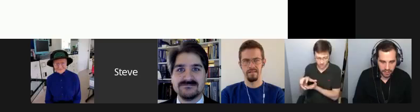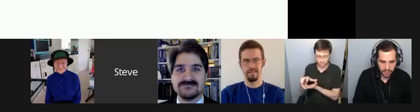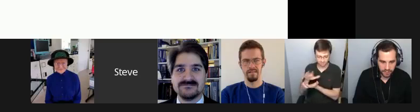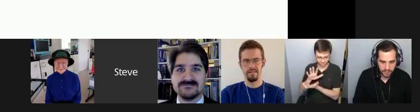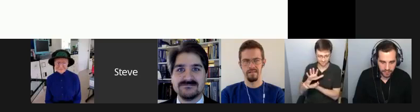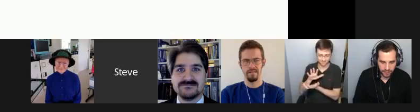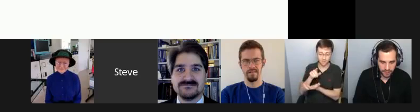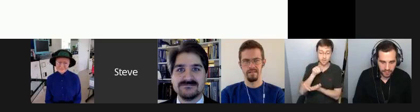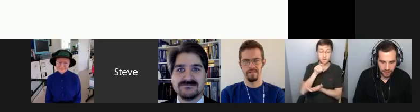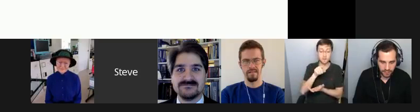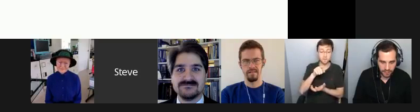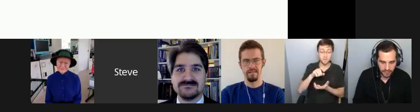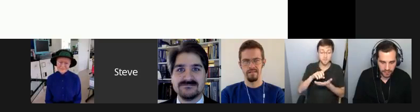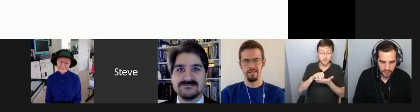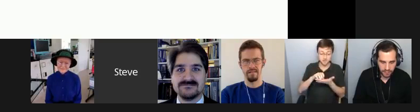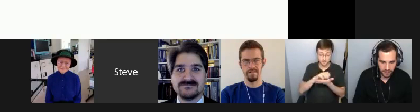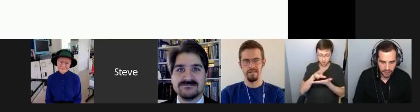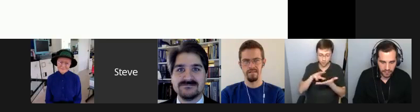né?